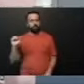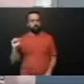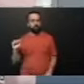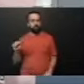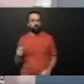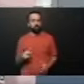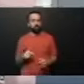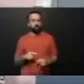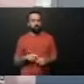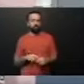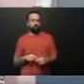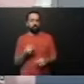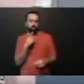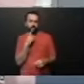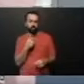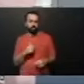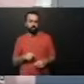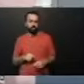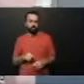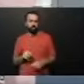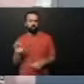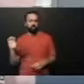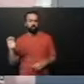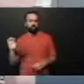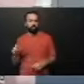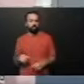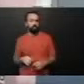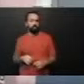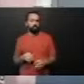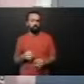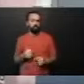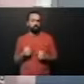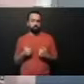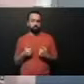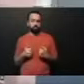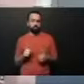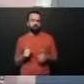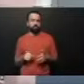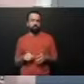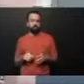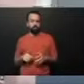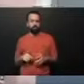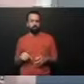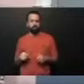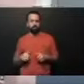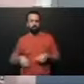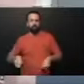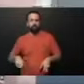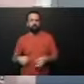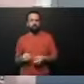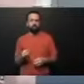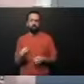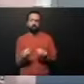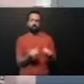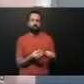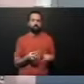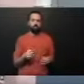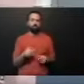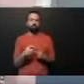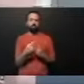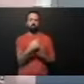morango, E, gostosa, D, estava, muito,